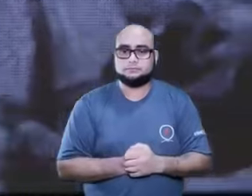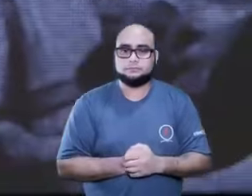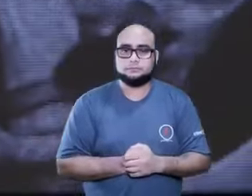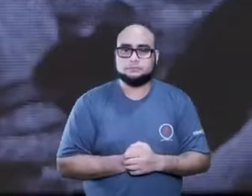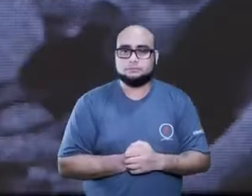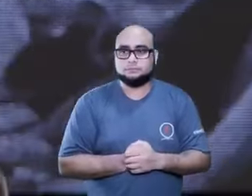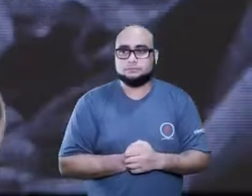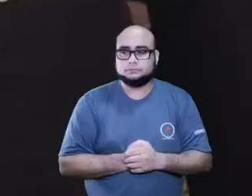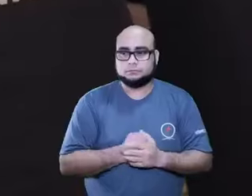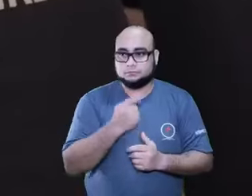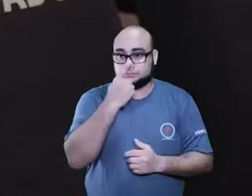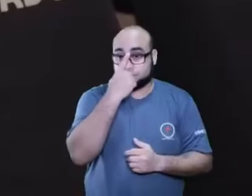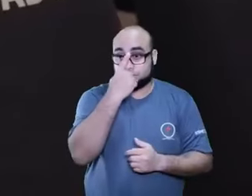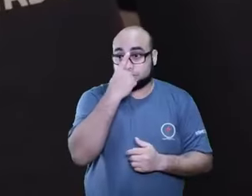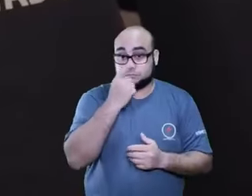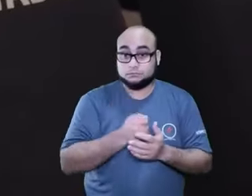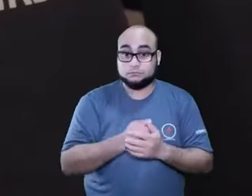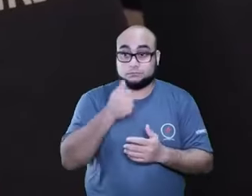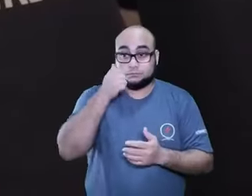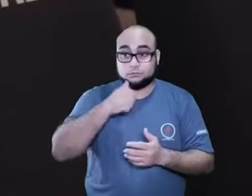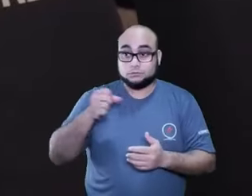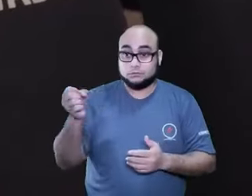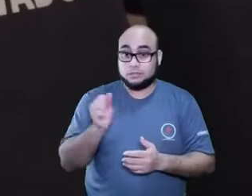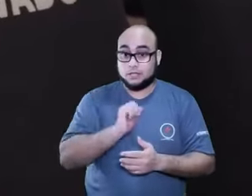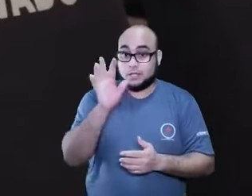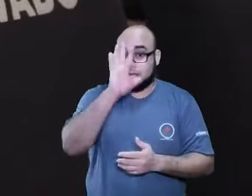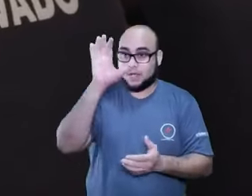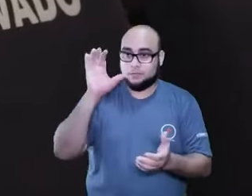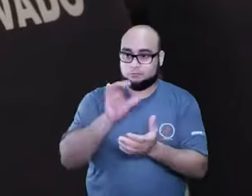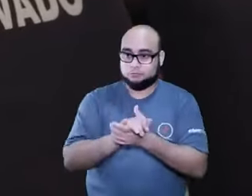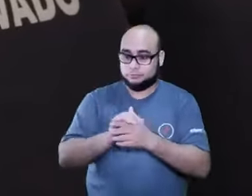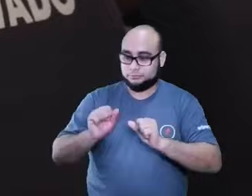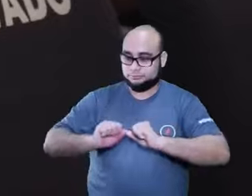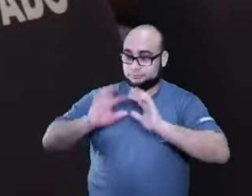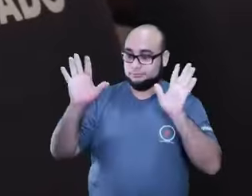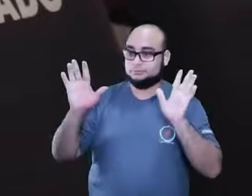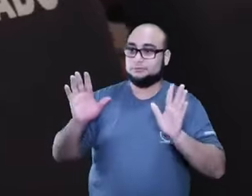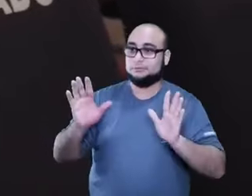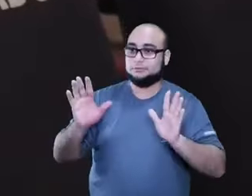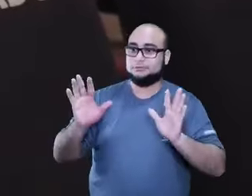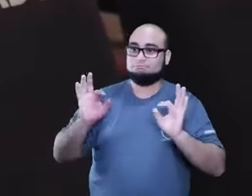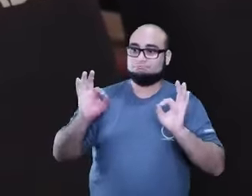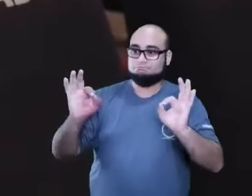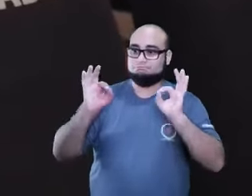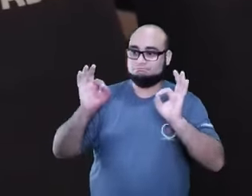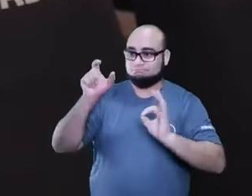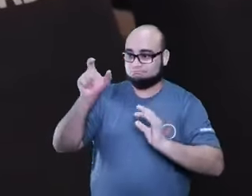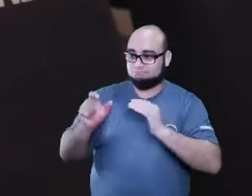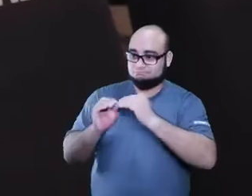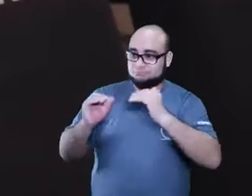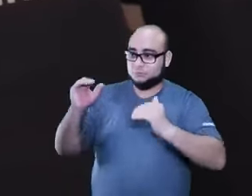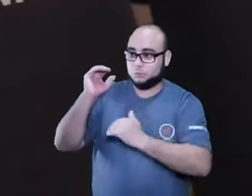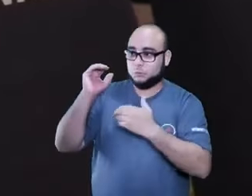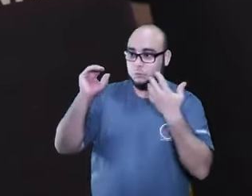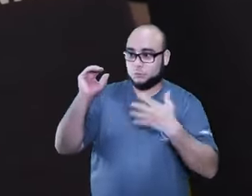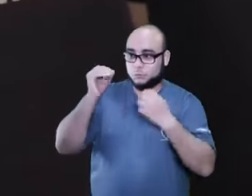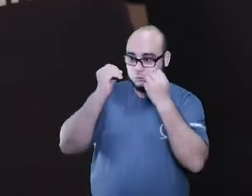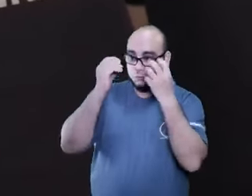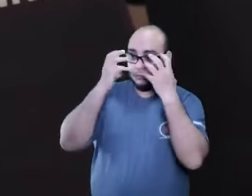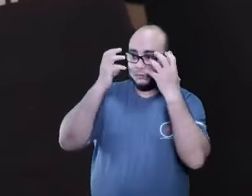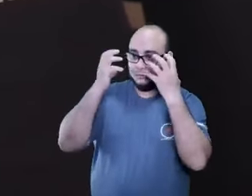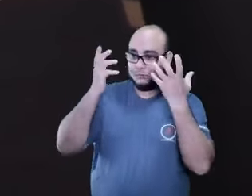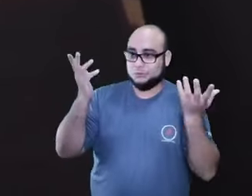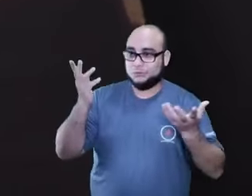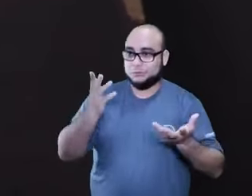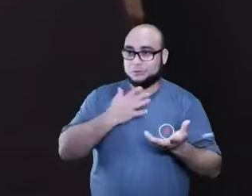mulher cara, mas eu não chego nem aos pés dela, né? Ela é um nível altíssimo. É. E